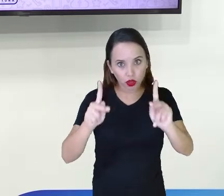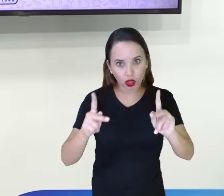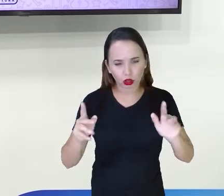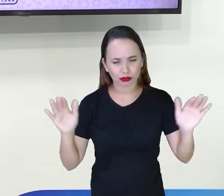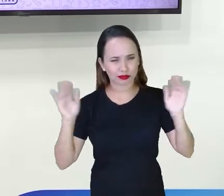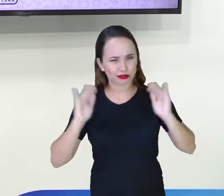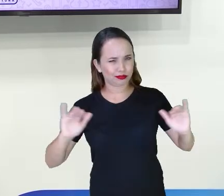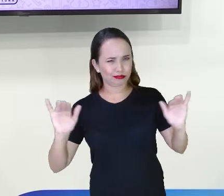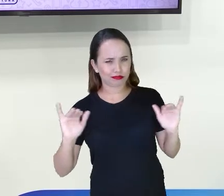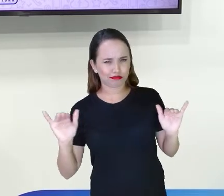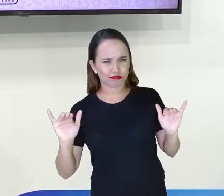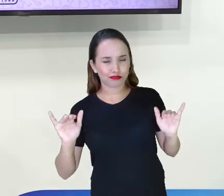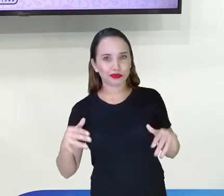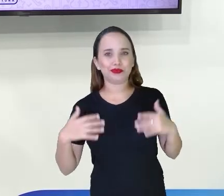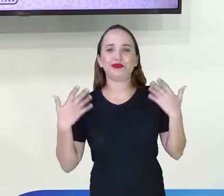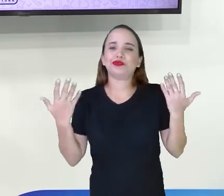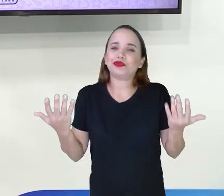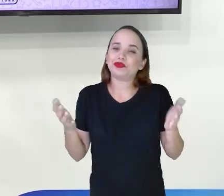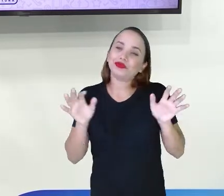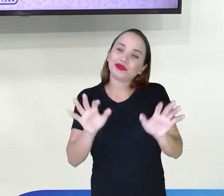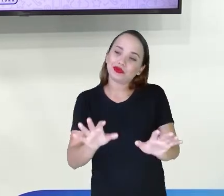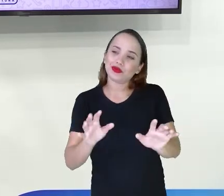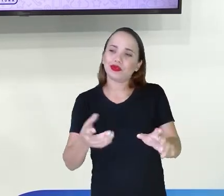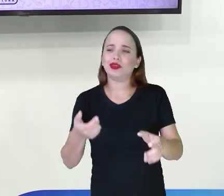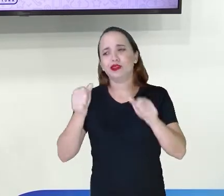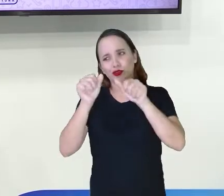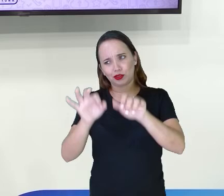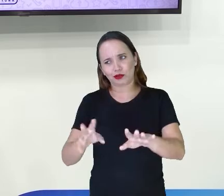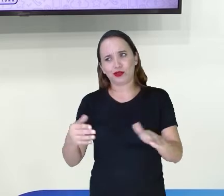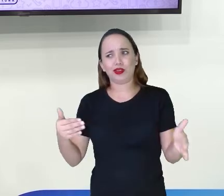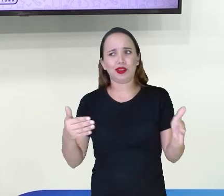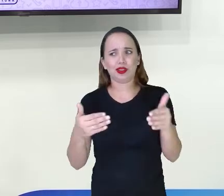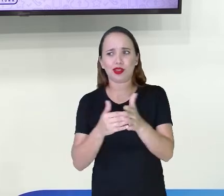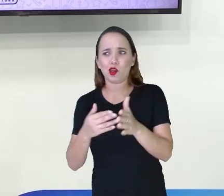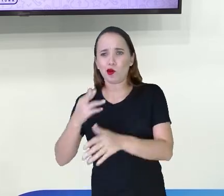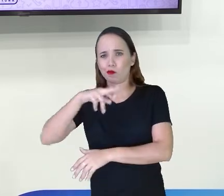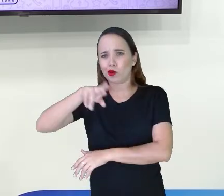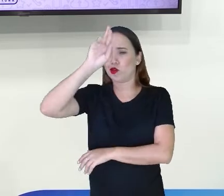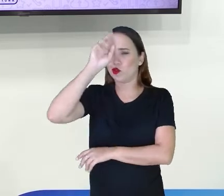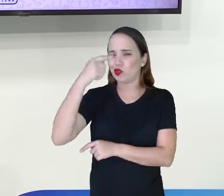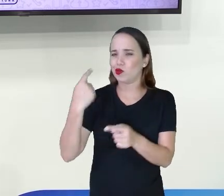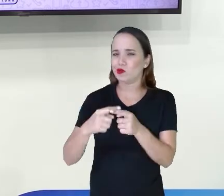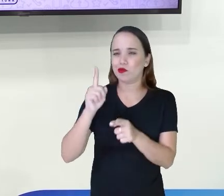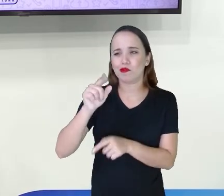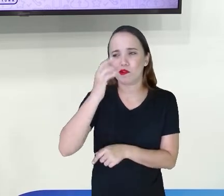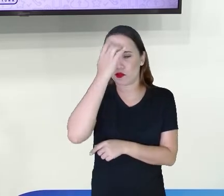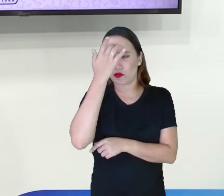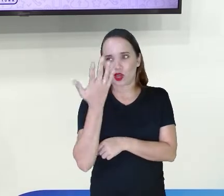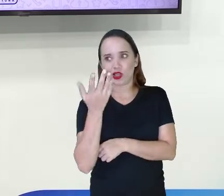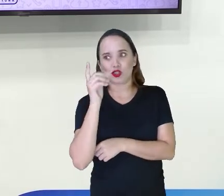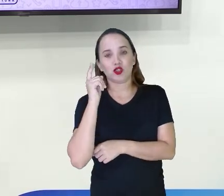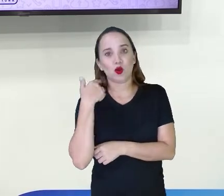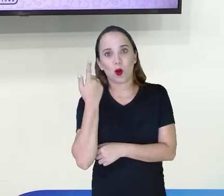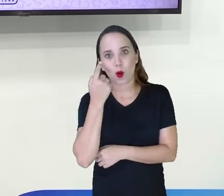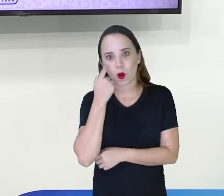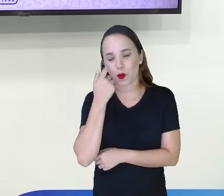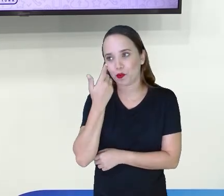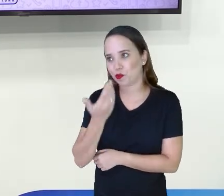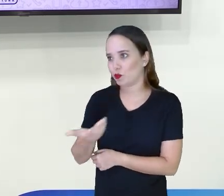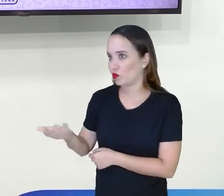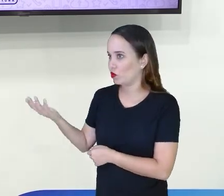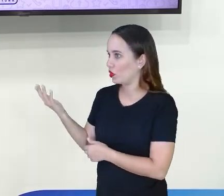até aí, assim a gente fica até meio-dia, porque é muito fácil de contar, certo? Aqui eu